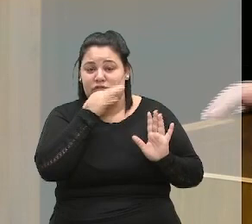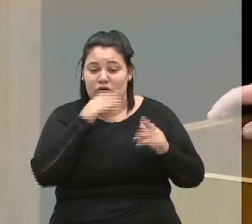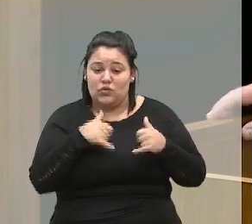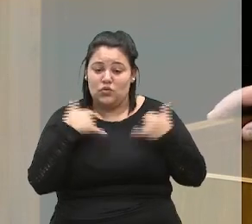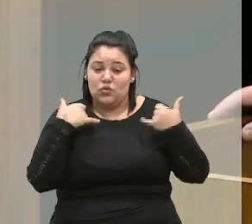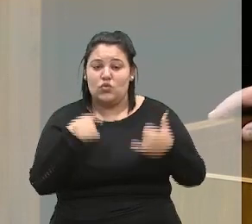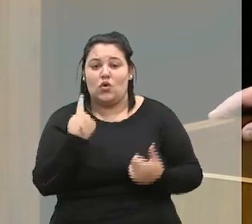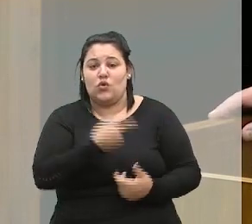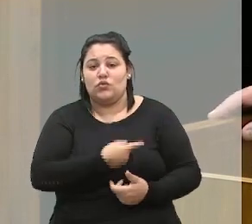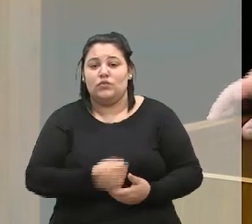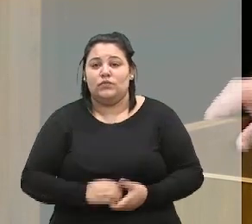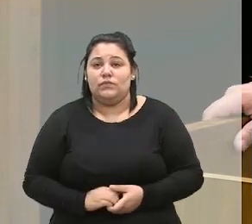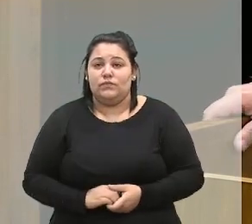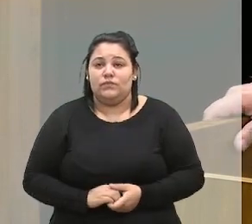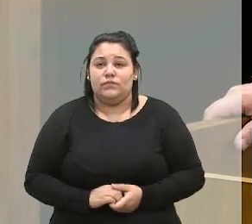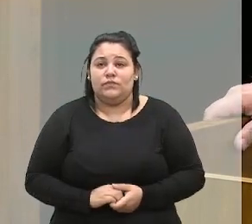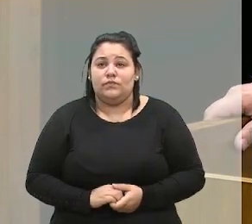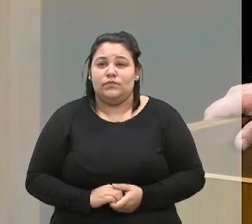nosso.